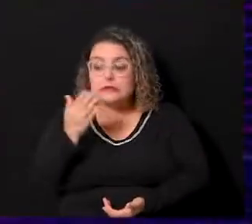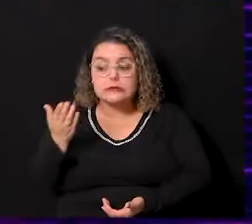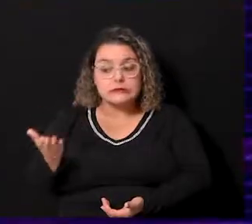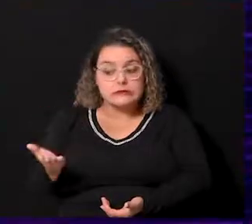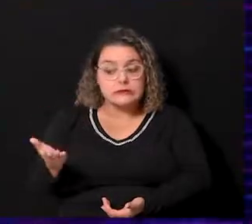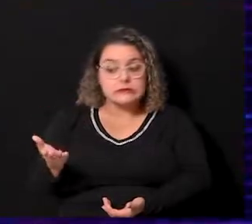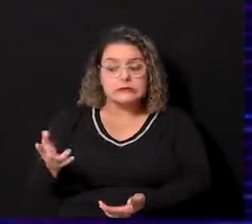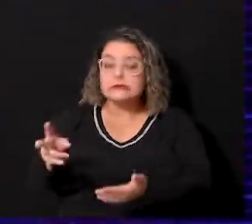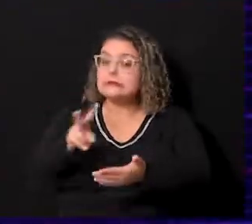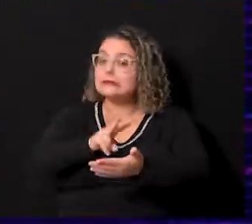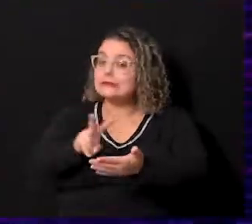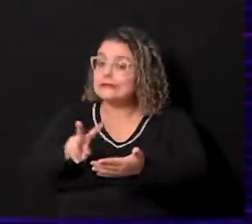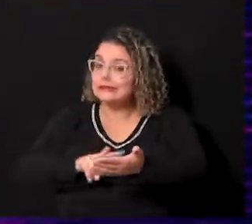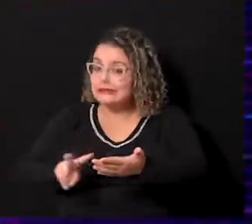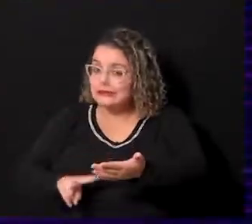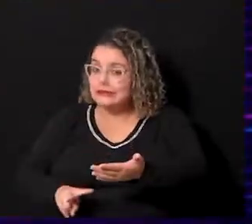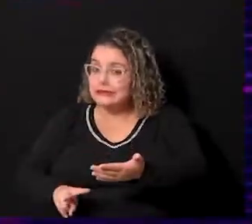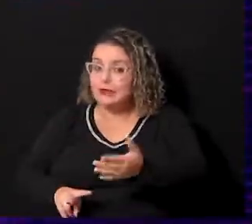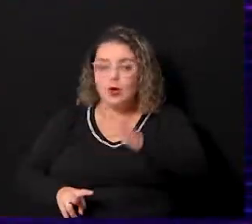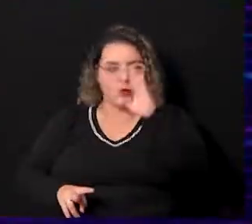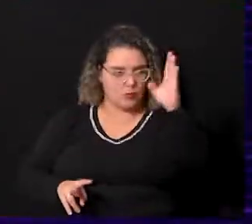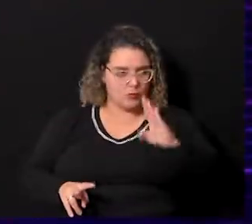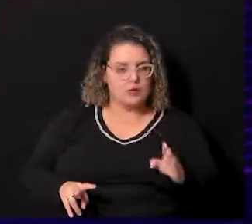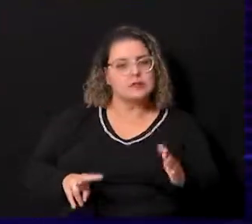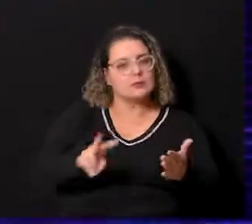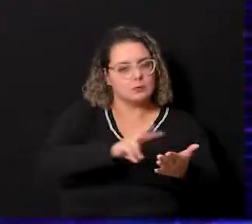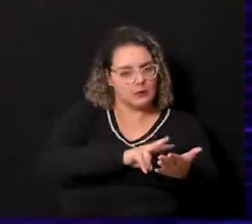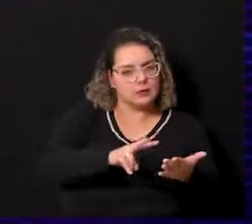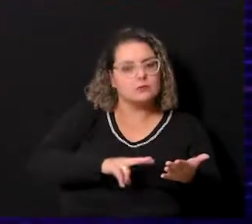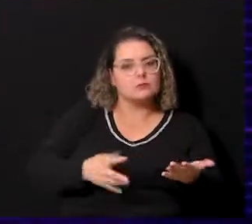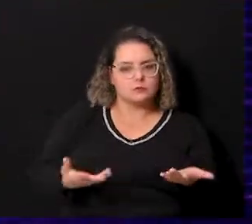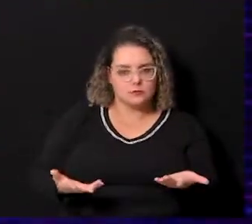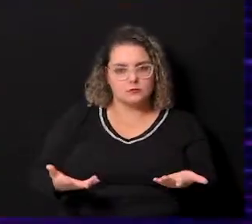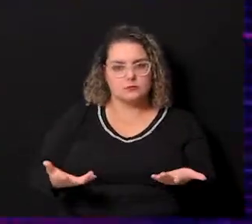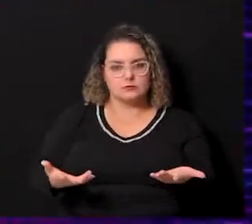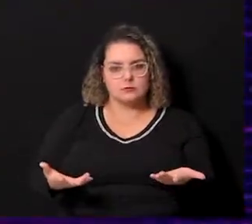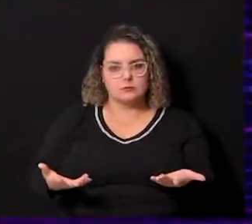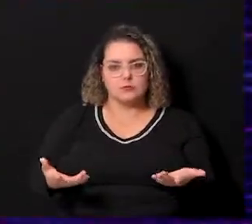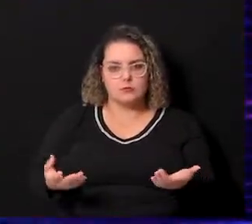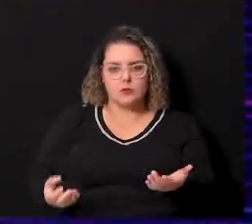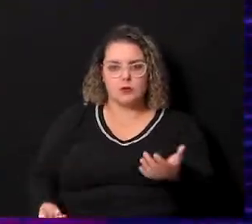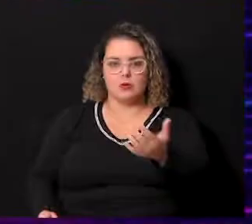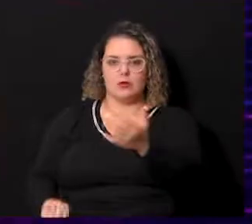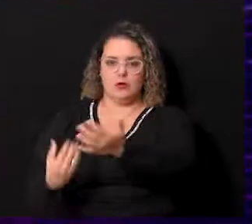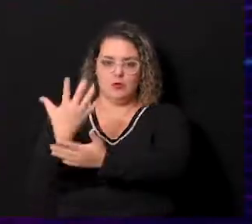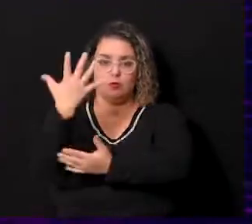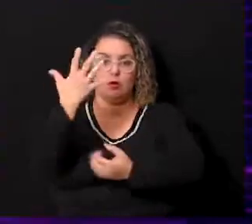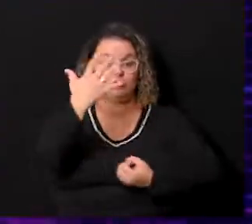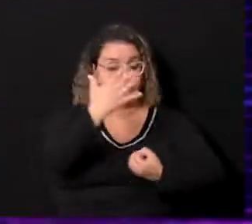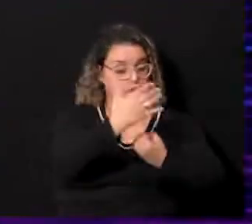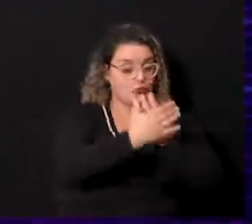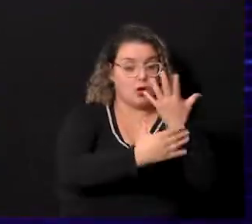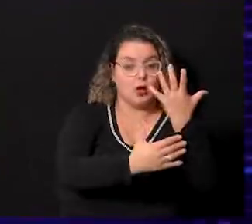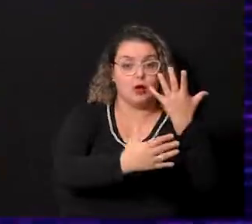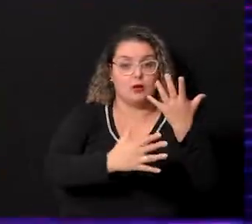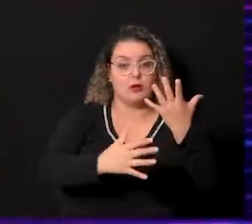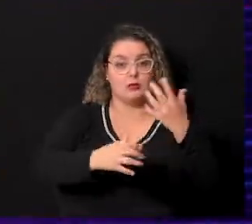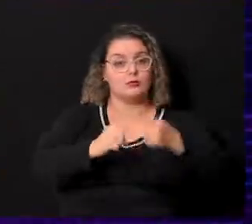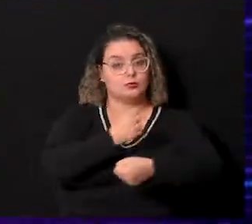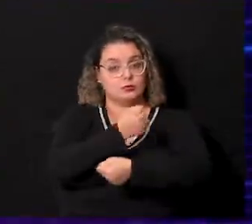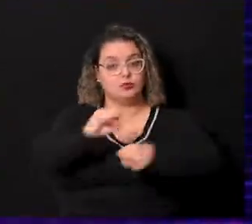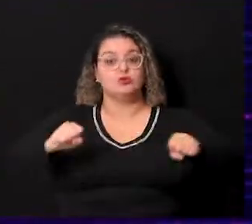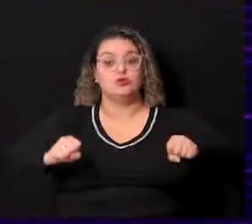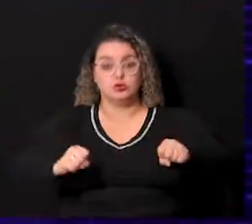italiano lê. O brasileiro também lê, e foi uma descoberta muito, muito